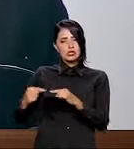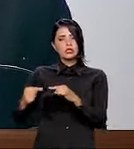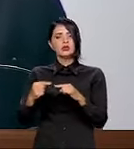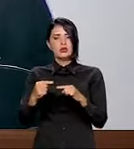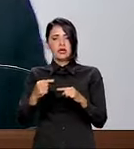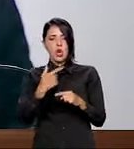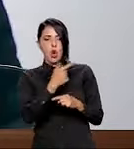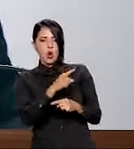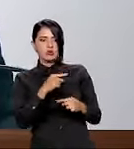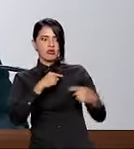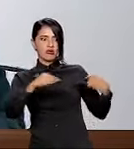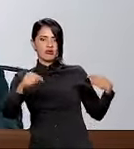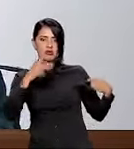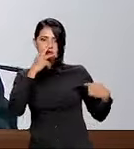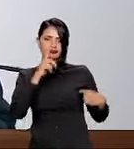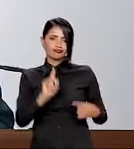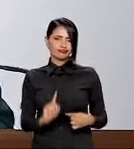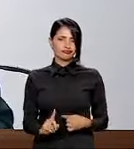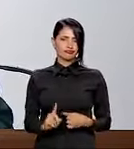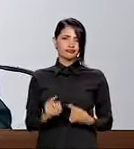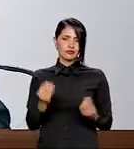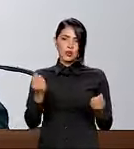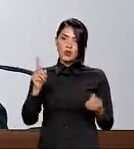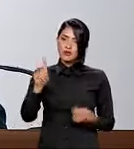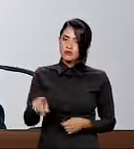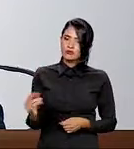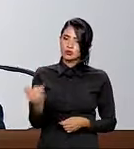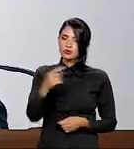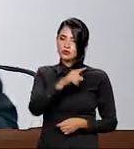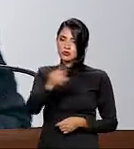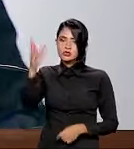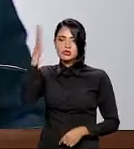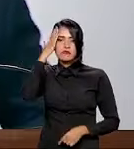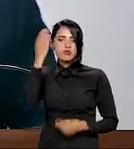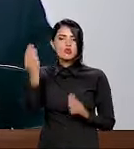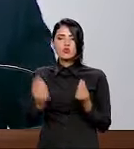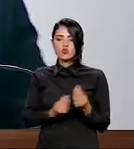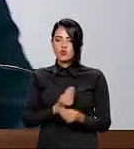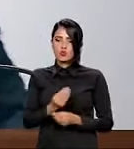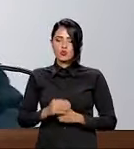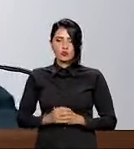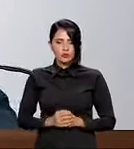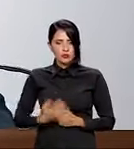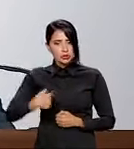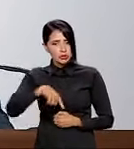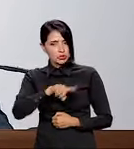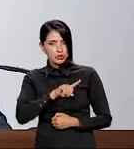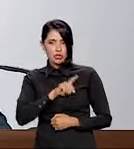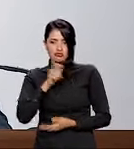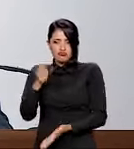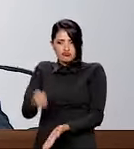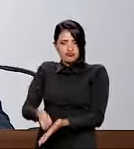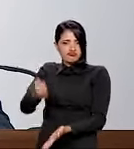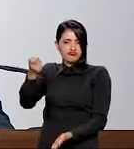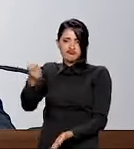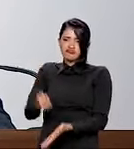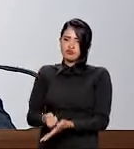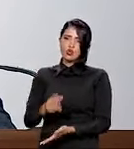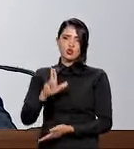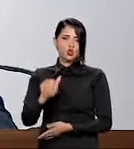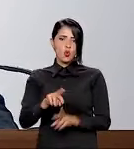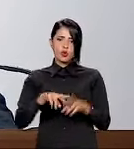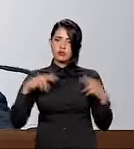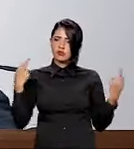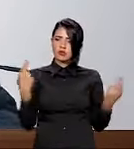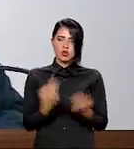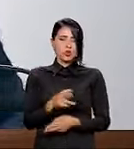consenso para outras coisas. O que é importante vocês saberem é que nós nunca exigimos em nenhuma